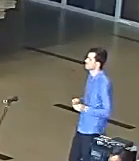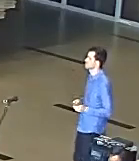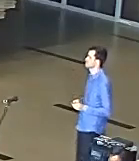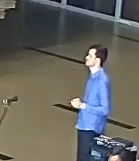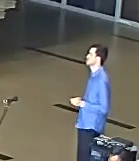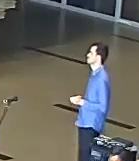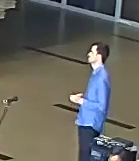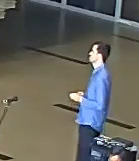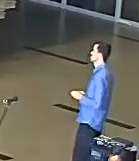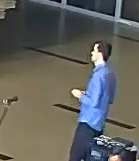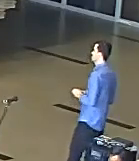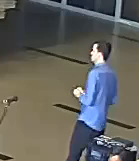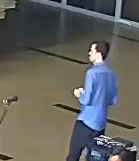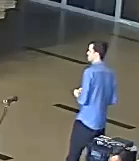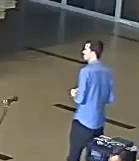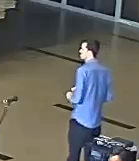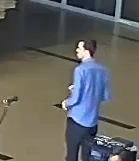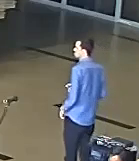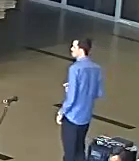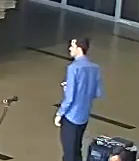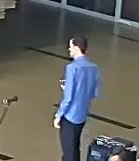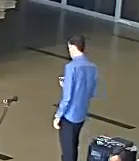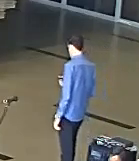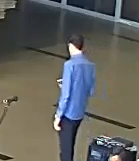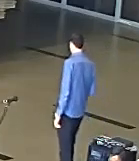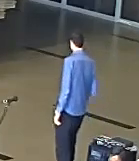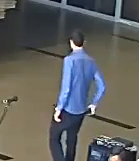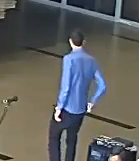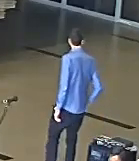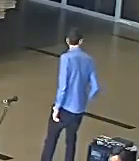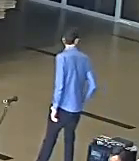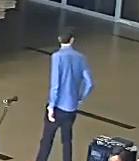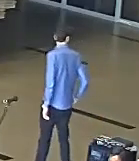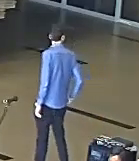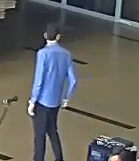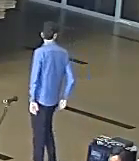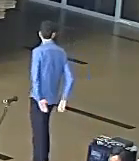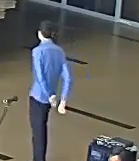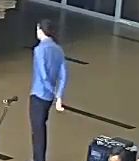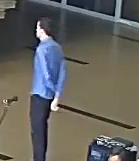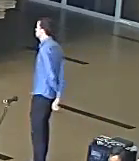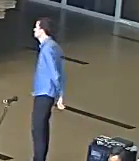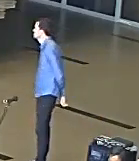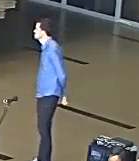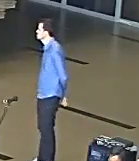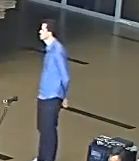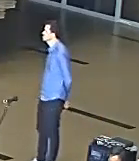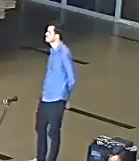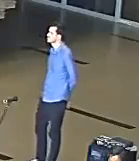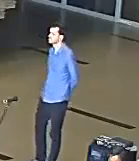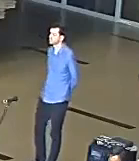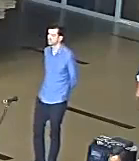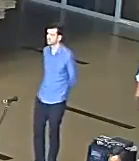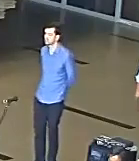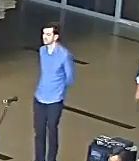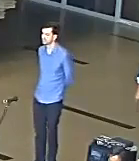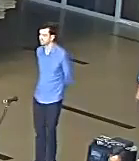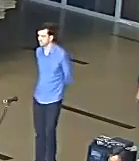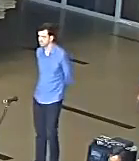manhã chego em Belo Horizonte por volta de 8:30 na rodoviária ou seja sendo assim eu só